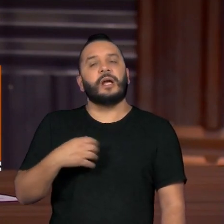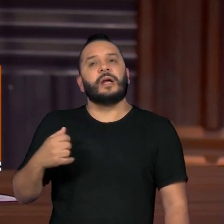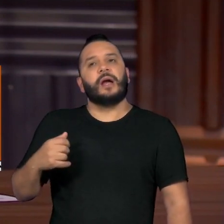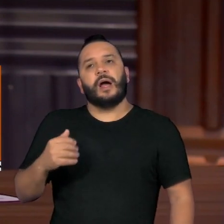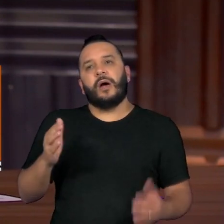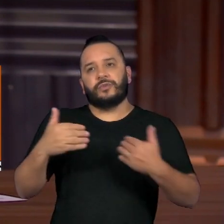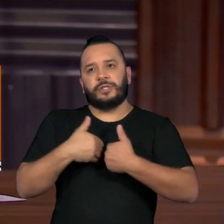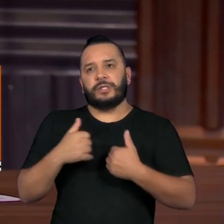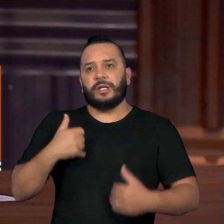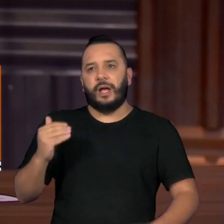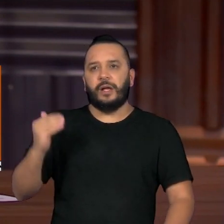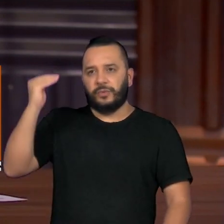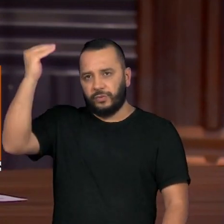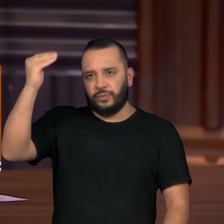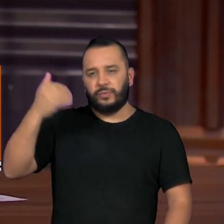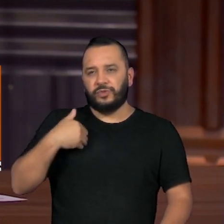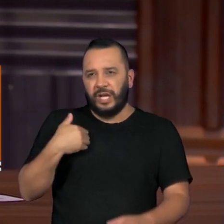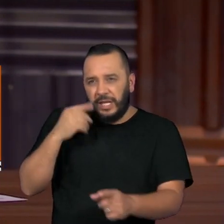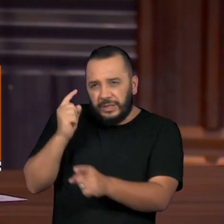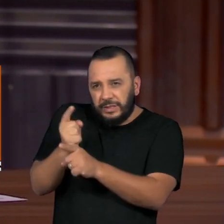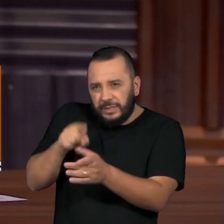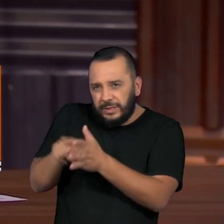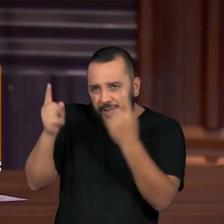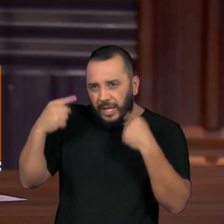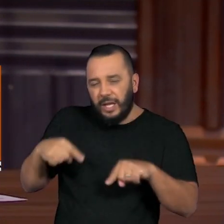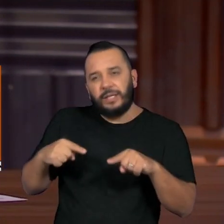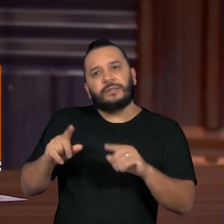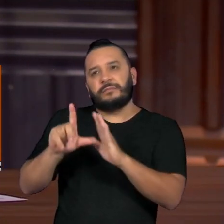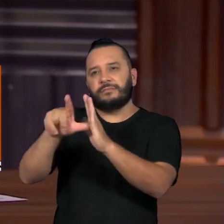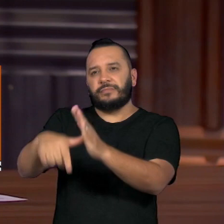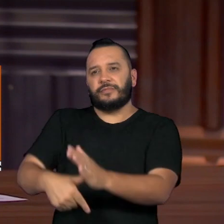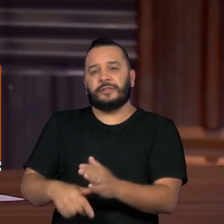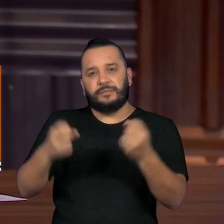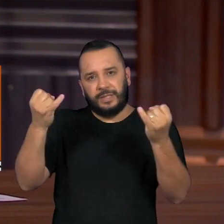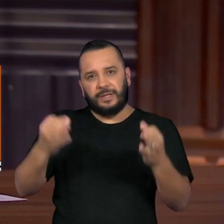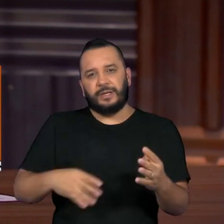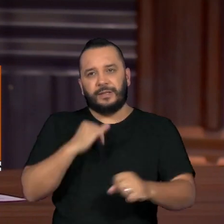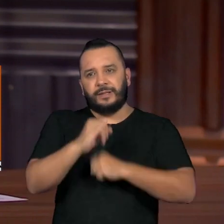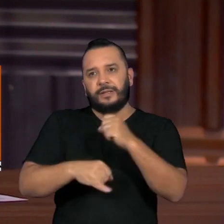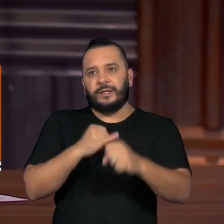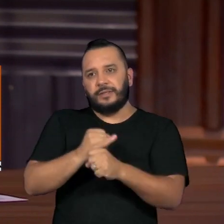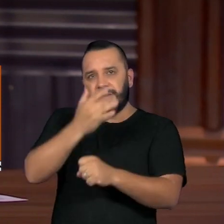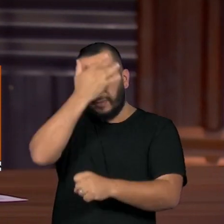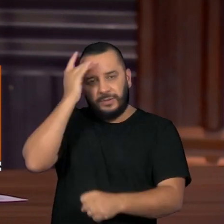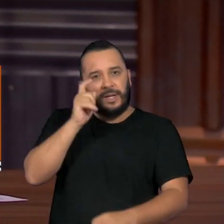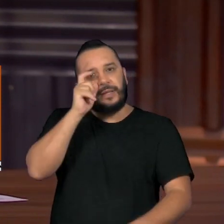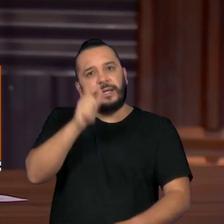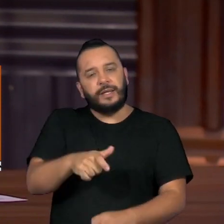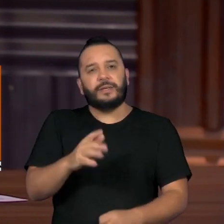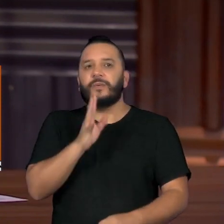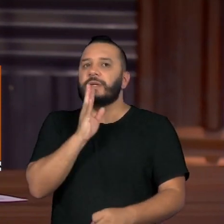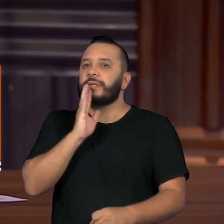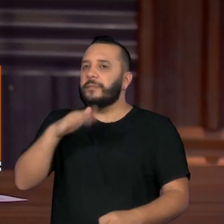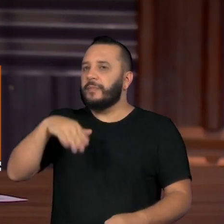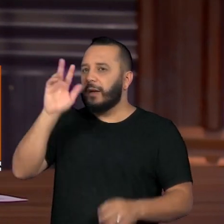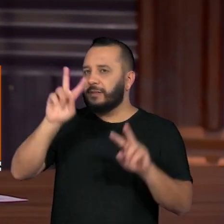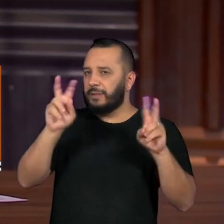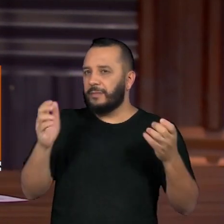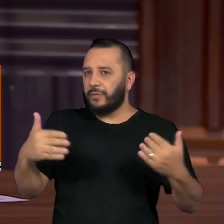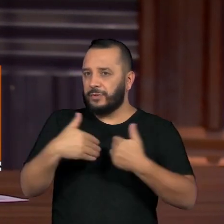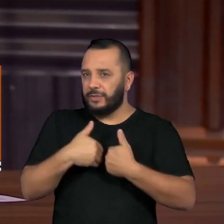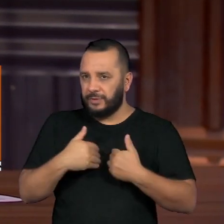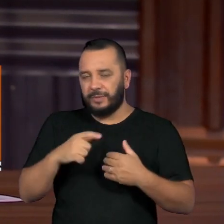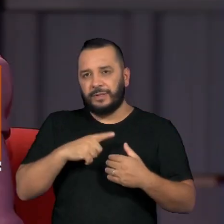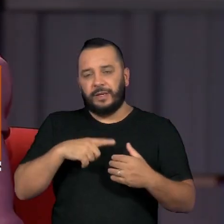com diagnóstico tardio, falando sobre isso na internet, o interesse em saber mais sobre autismo tem aumentado e ela